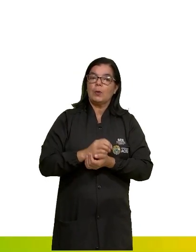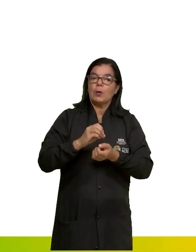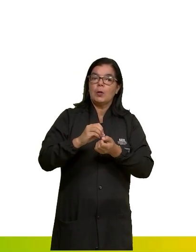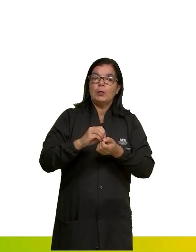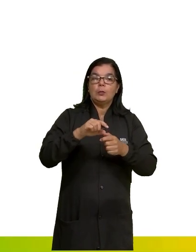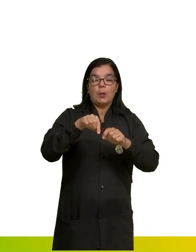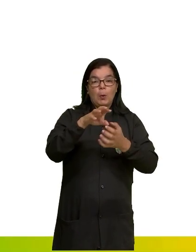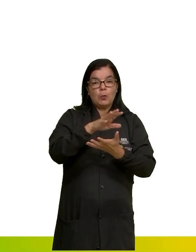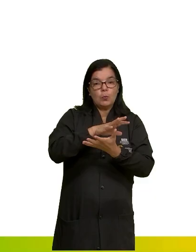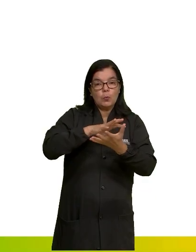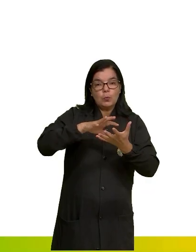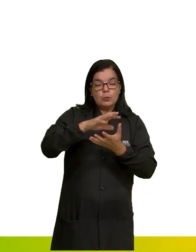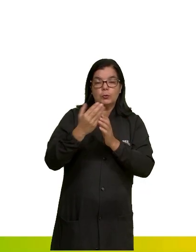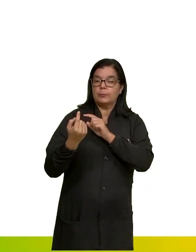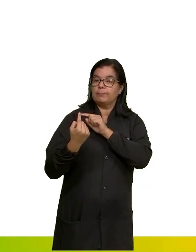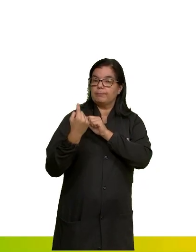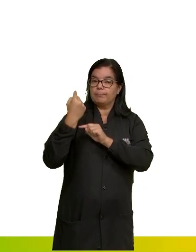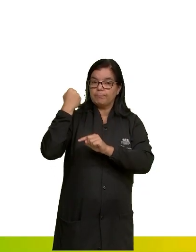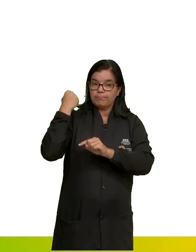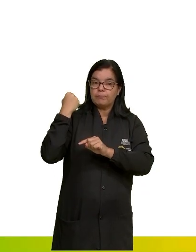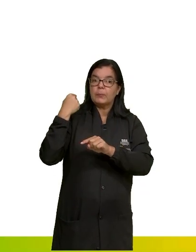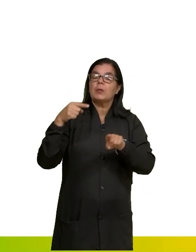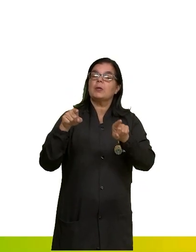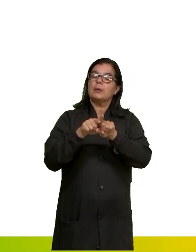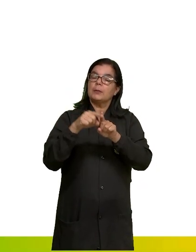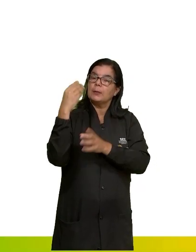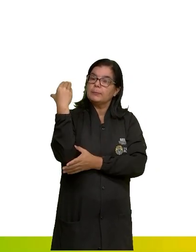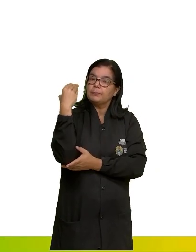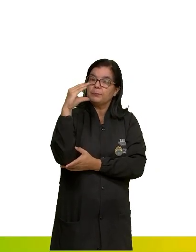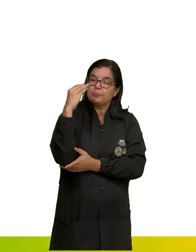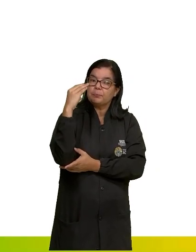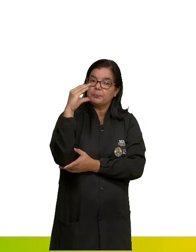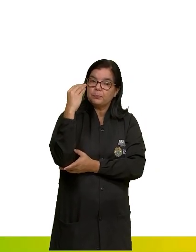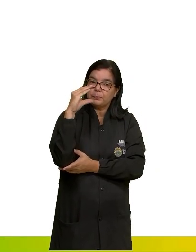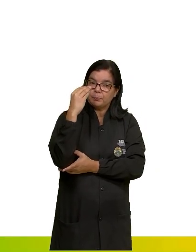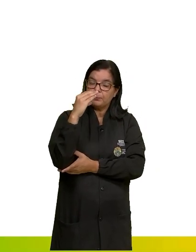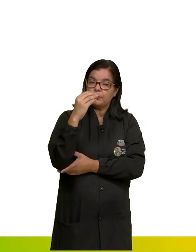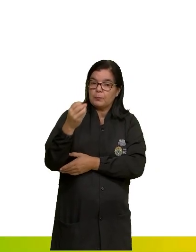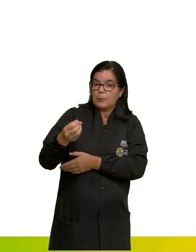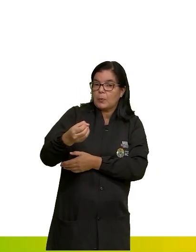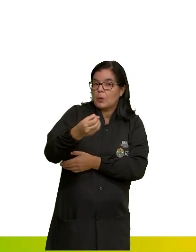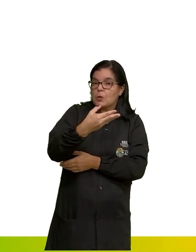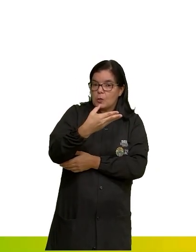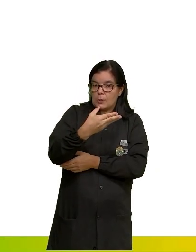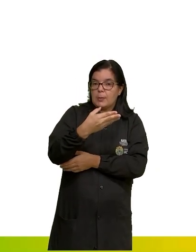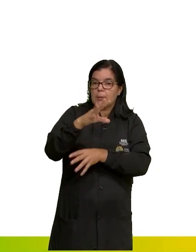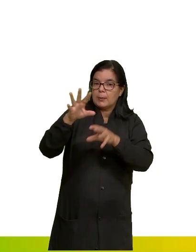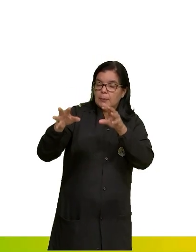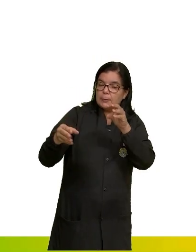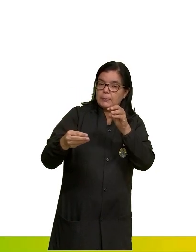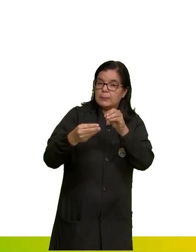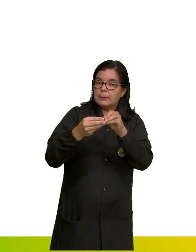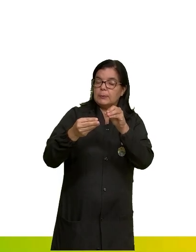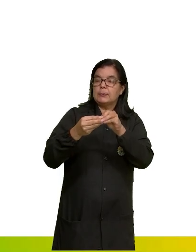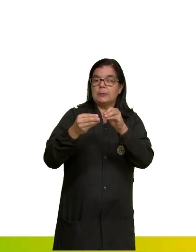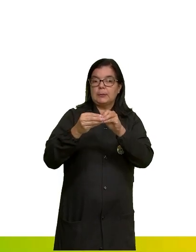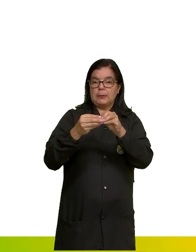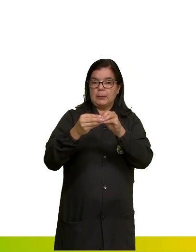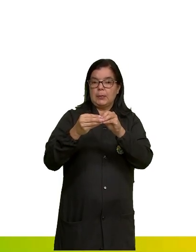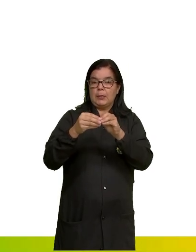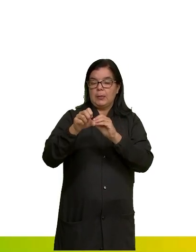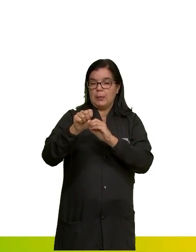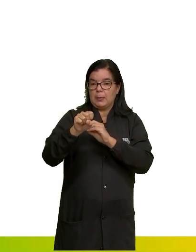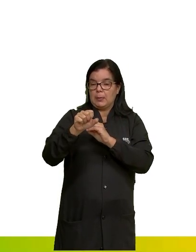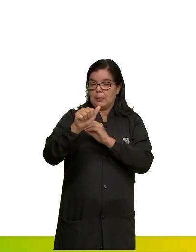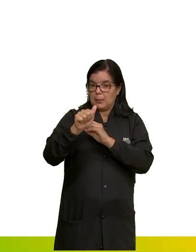filosofia, cosmologia antiga, e da ciência, cosmologia moderna, que